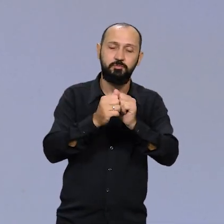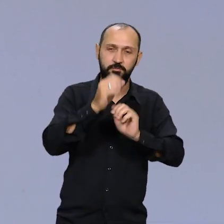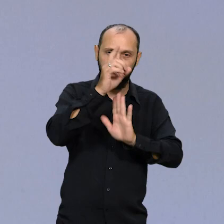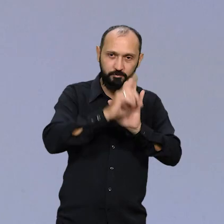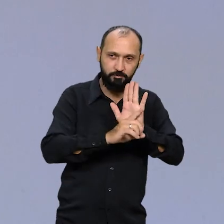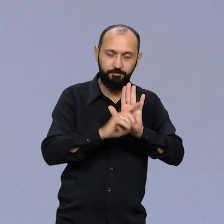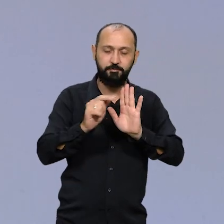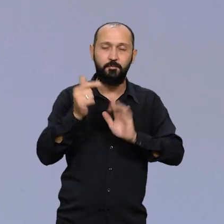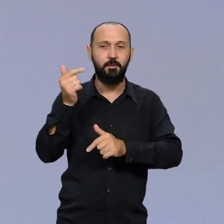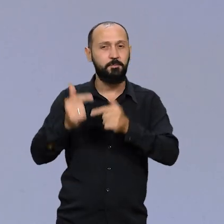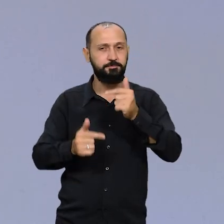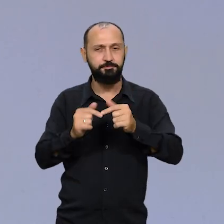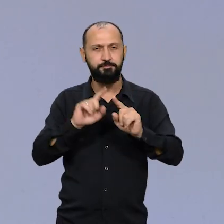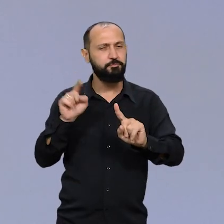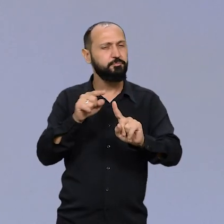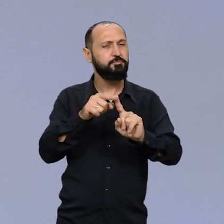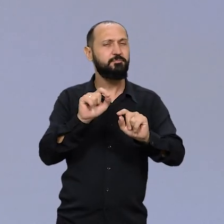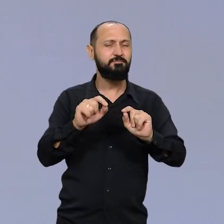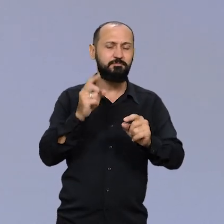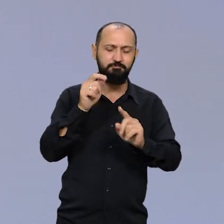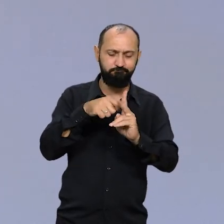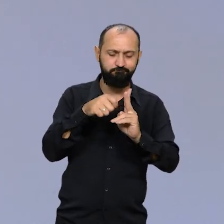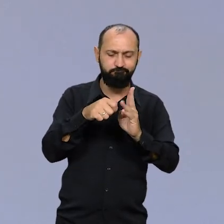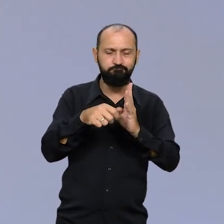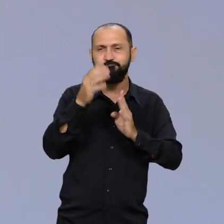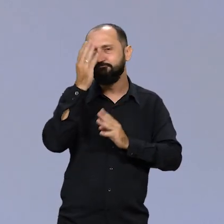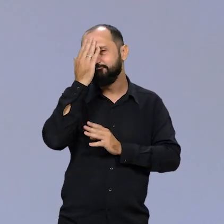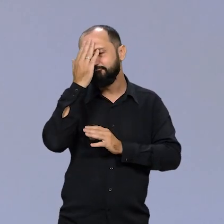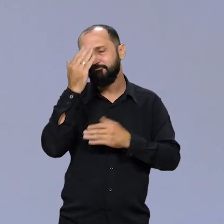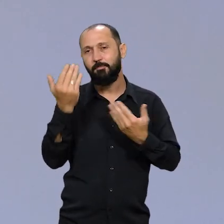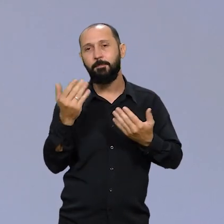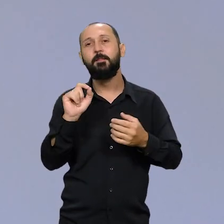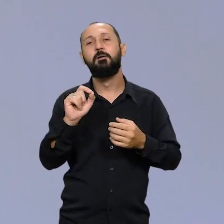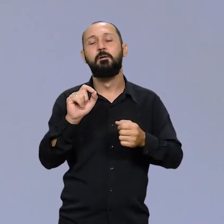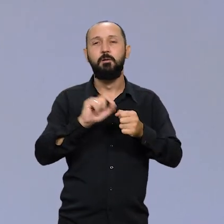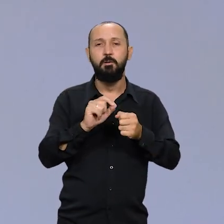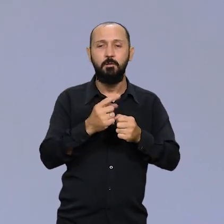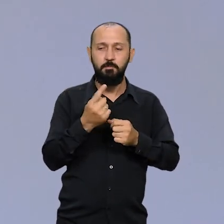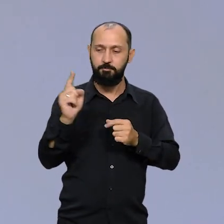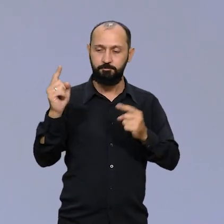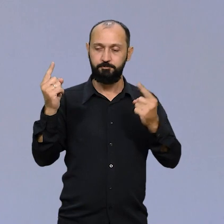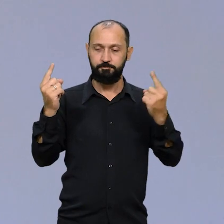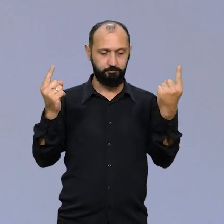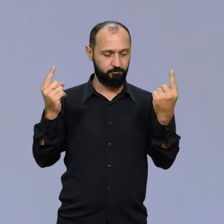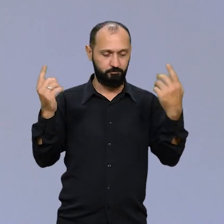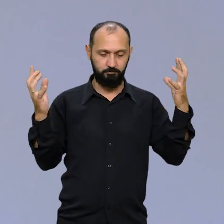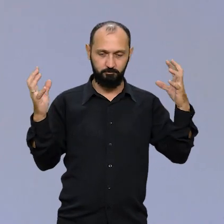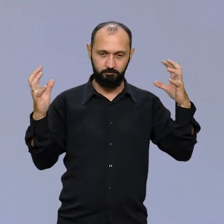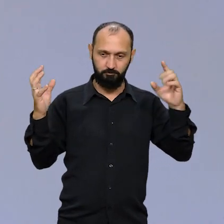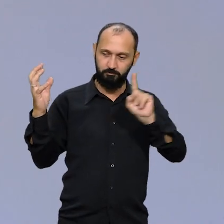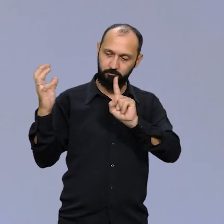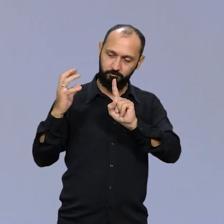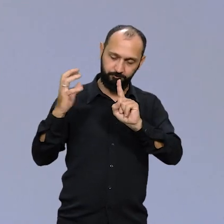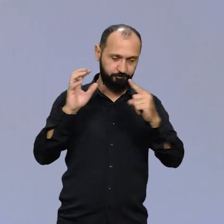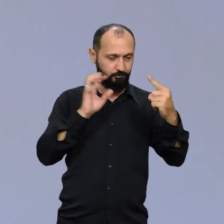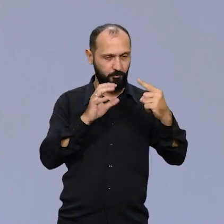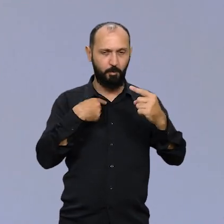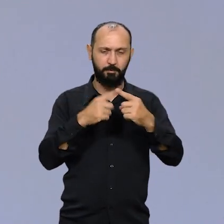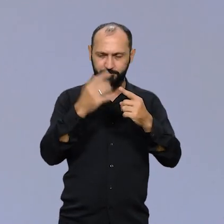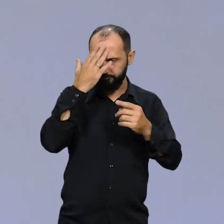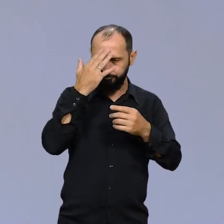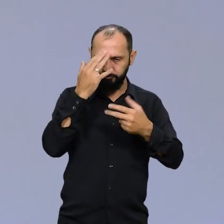sobre o cruzamento entre o direito e a política. Nosso objetivo aqui, mês a mês, é saber em que medida um campo influencia no outro,